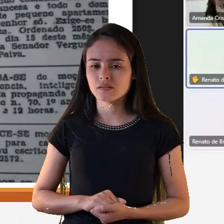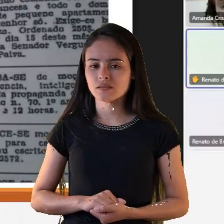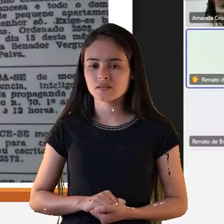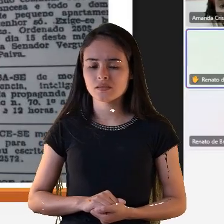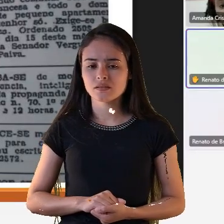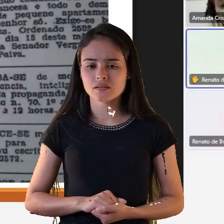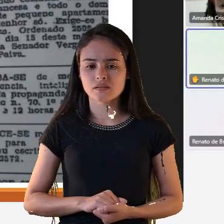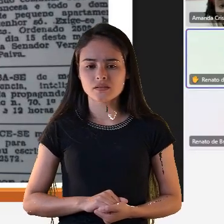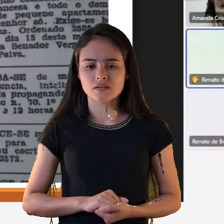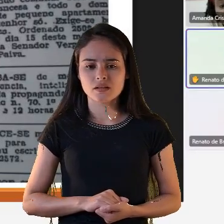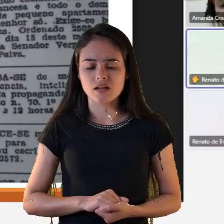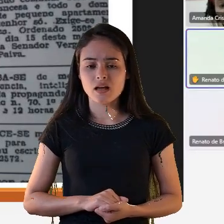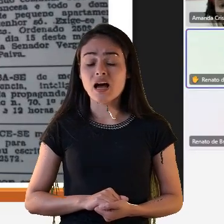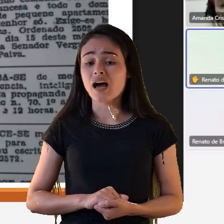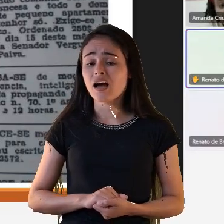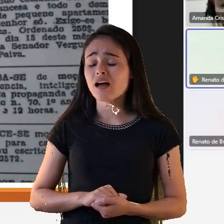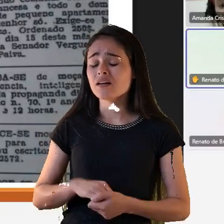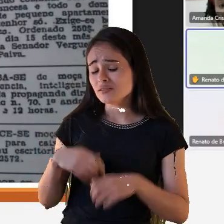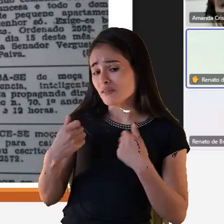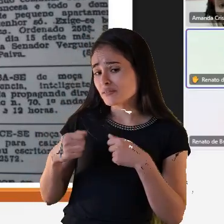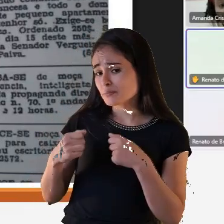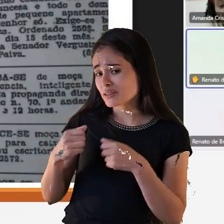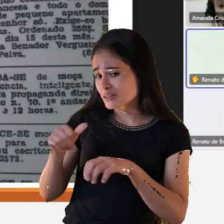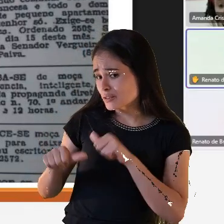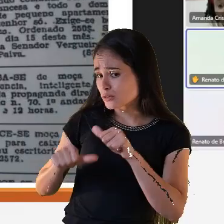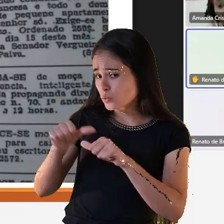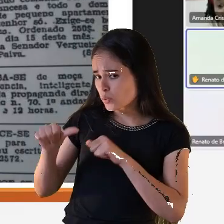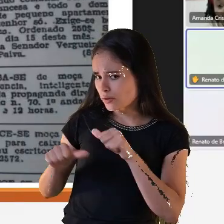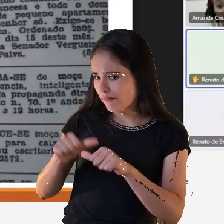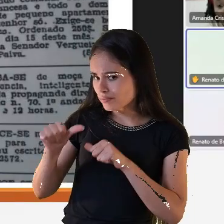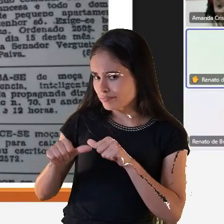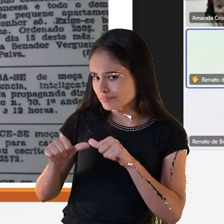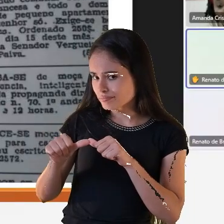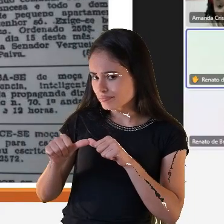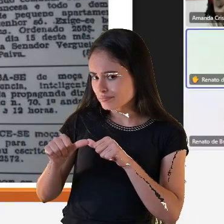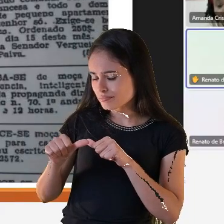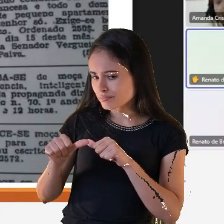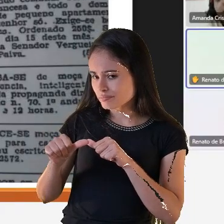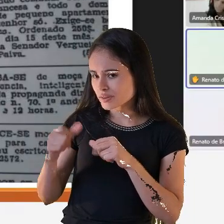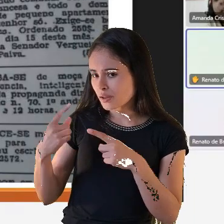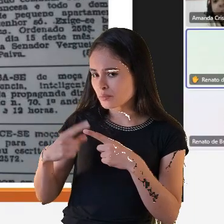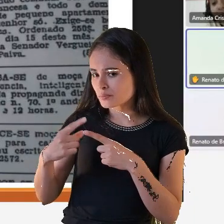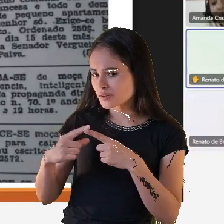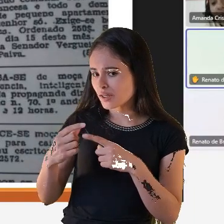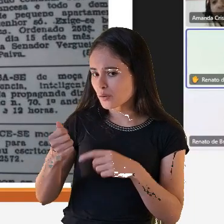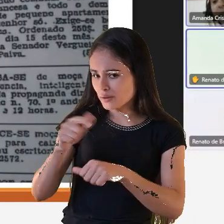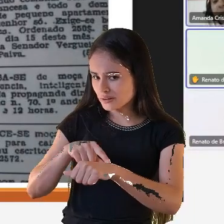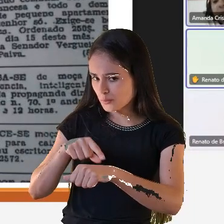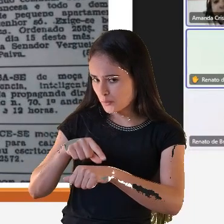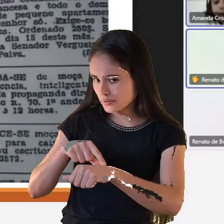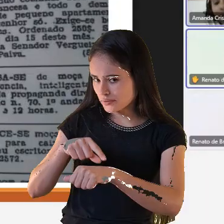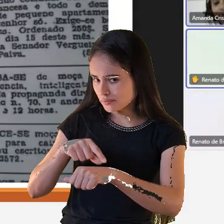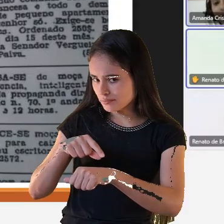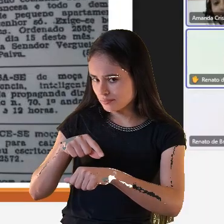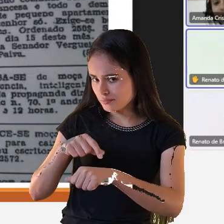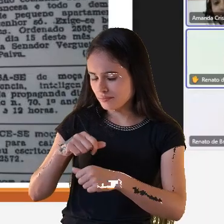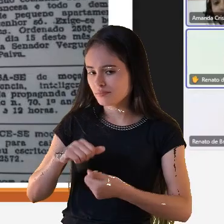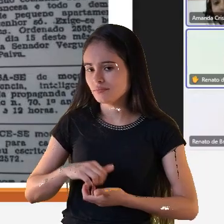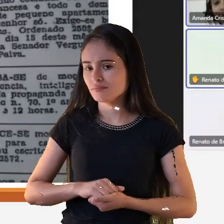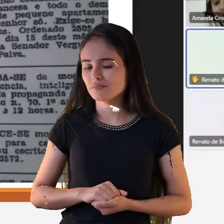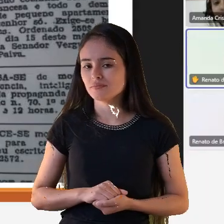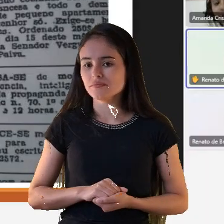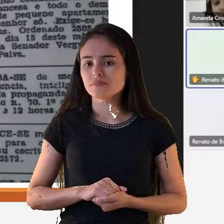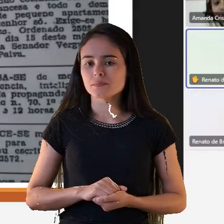na sala, a gente vai ter que trocar de sala de novo, porque o Teams também está cortando. Ah, tá. Troca de sala por 1 hora. O Paulo